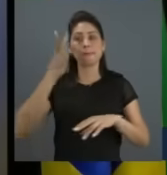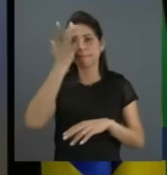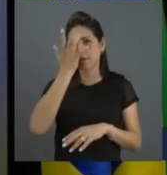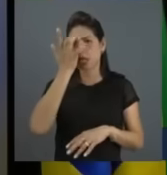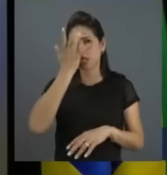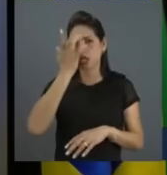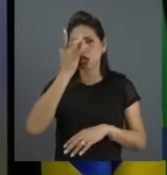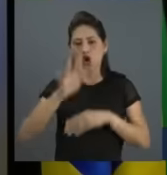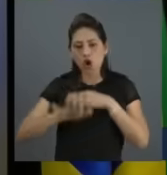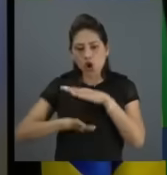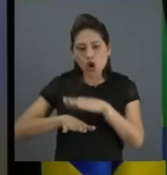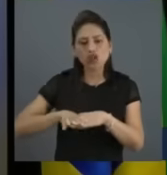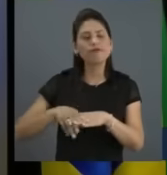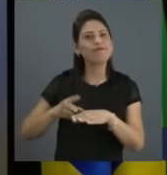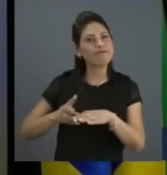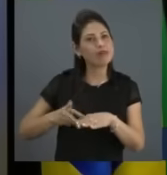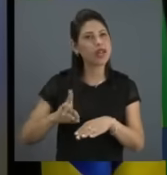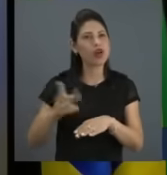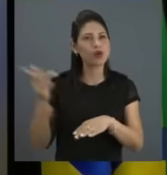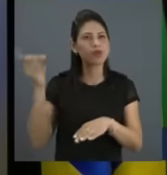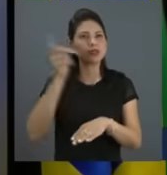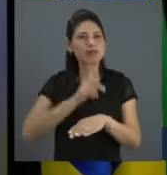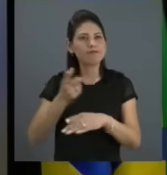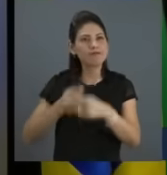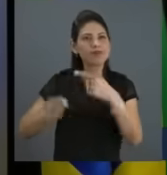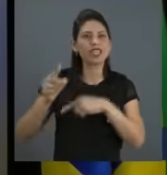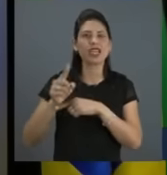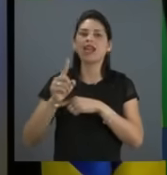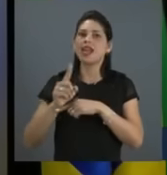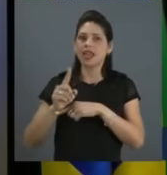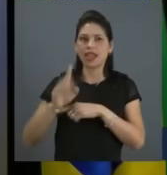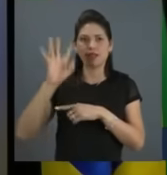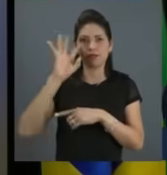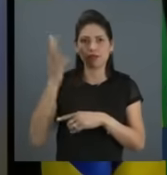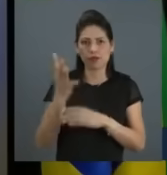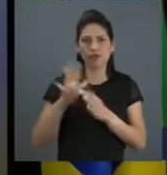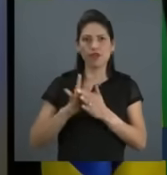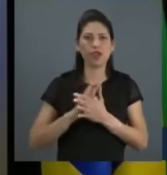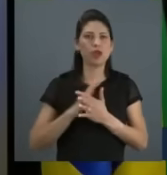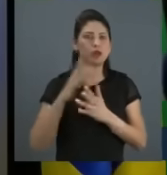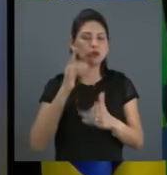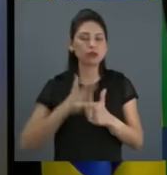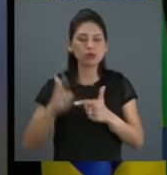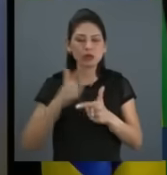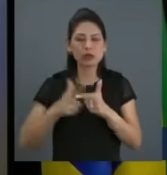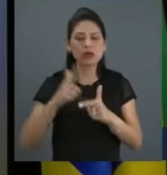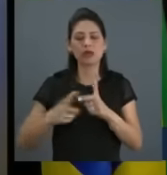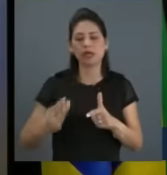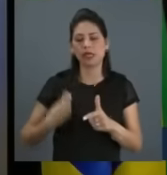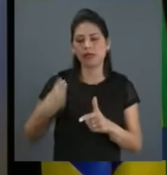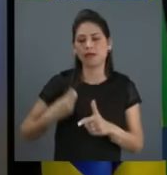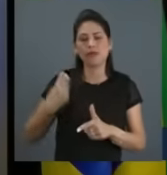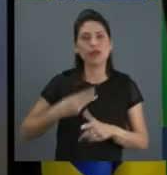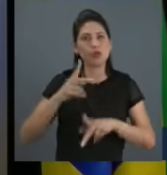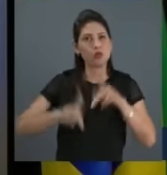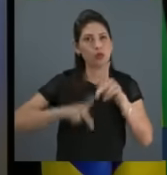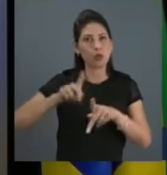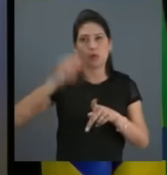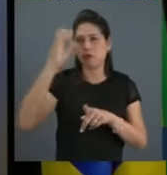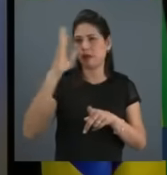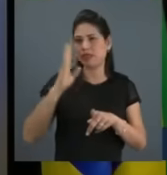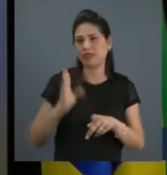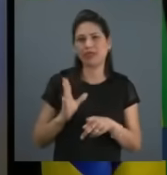passo pequeno para corrigir tanta injustiça com brasileiros que tiveram suas vidas despedaçadas de forma